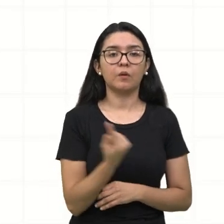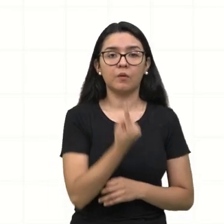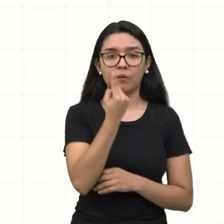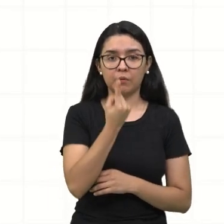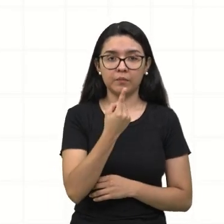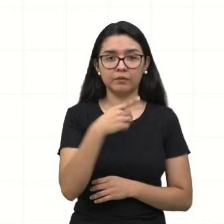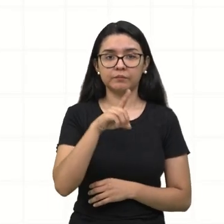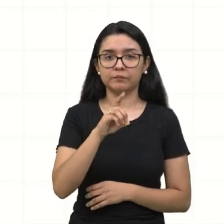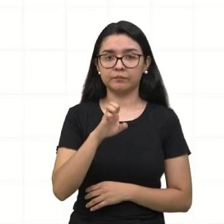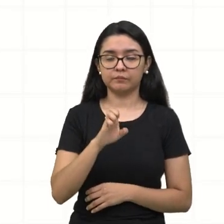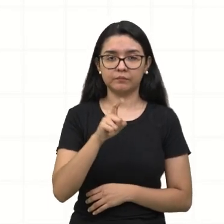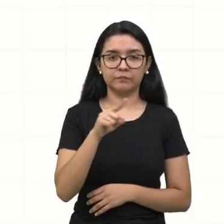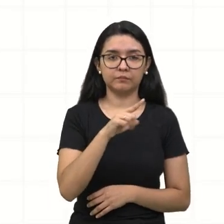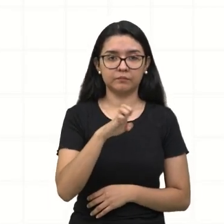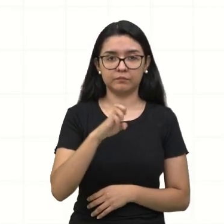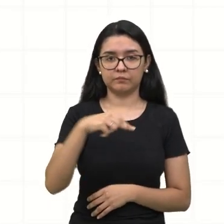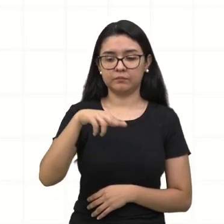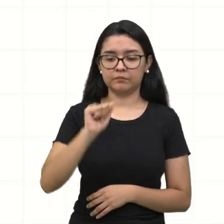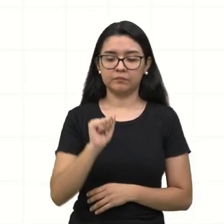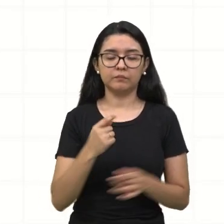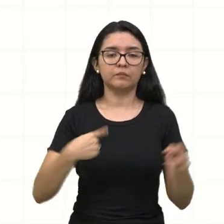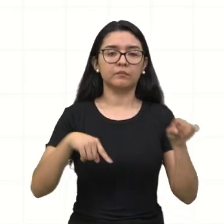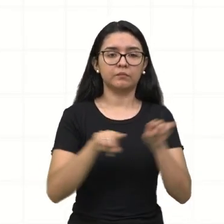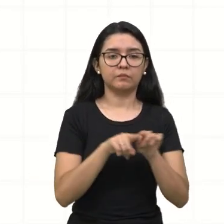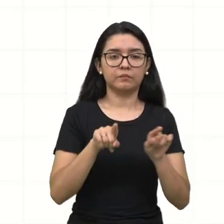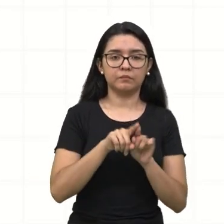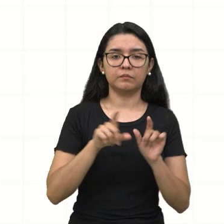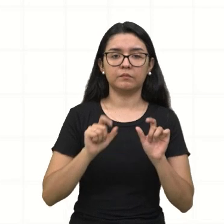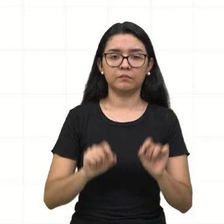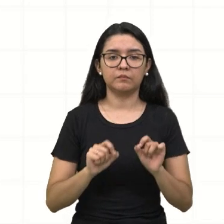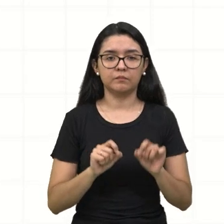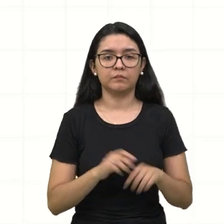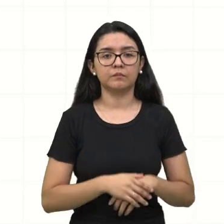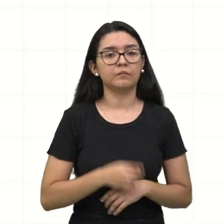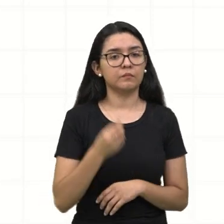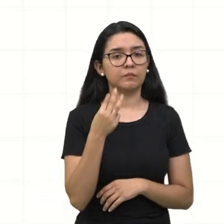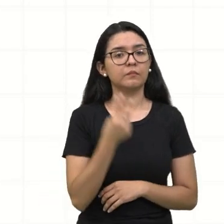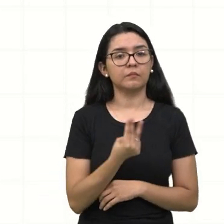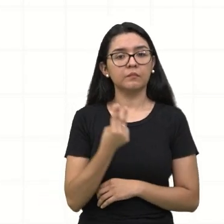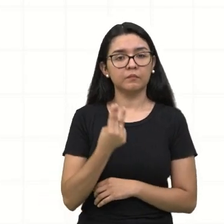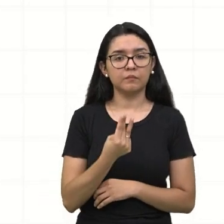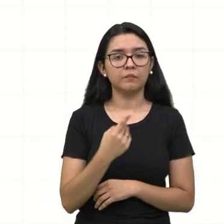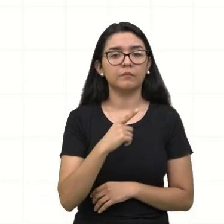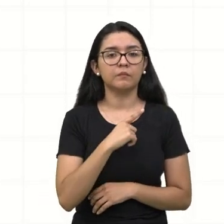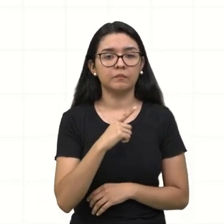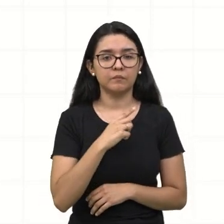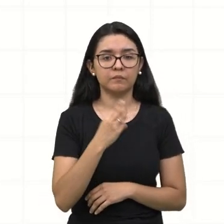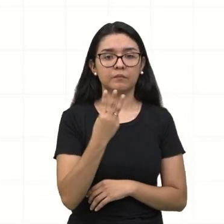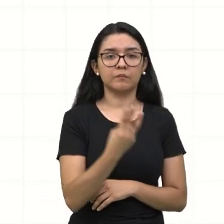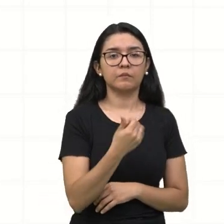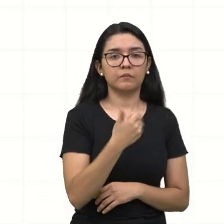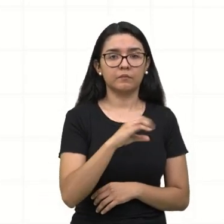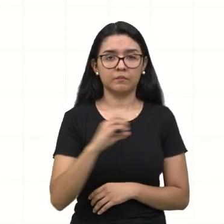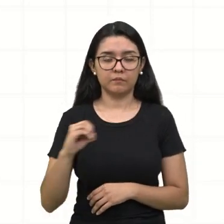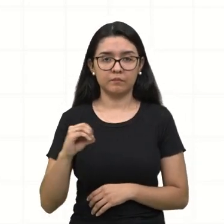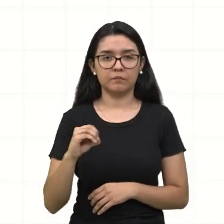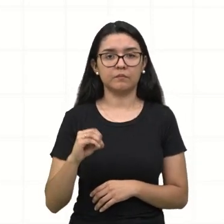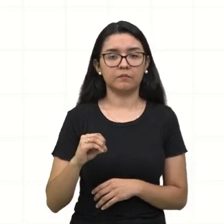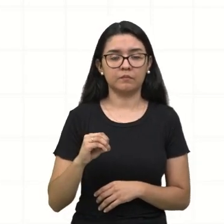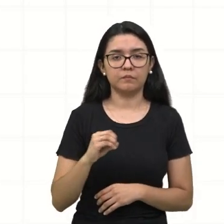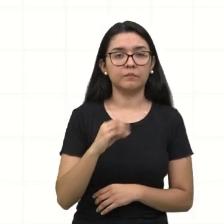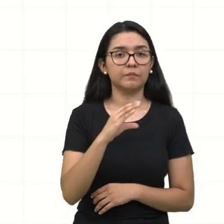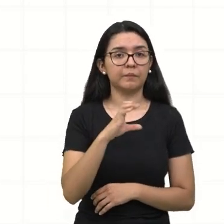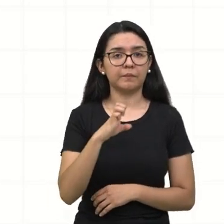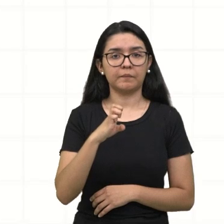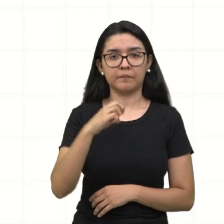dezena. O 3, que o valor posicional dele é de 3 centenas. Aí